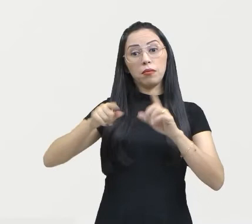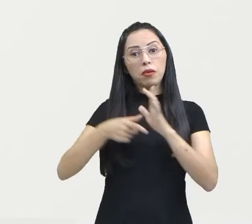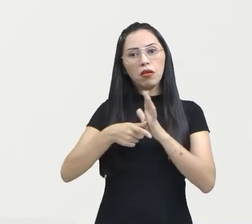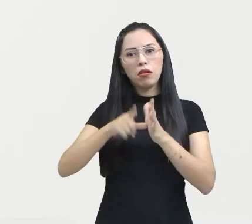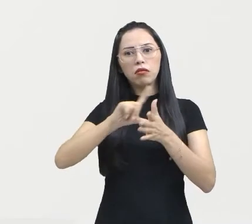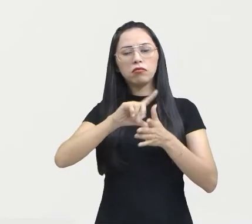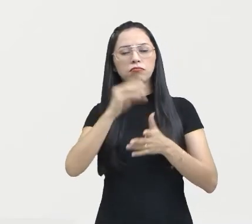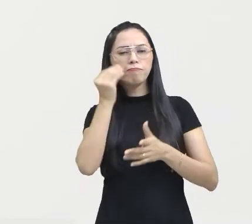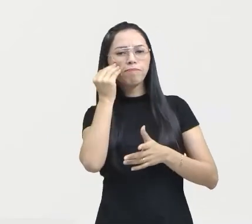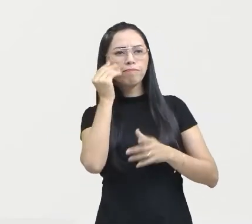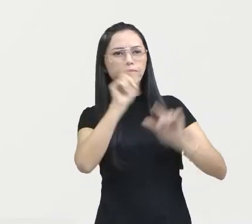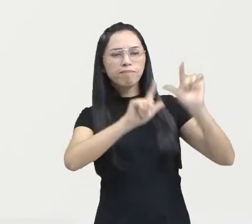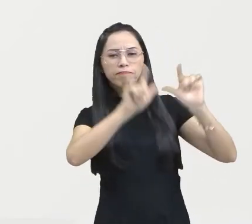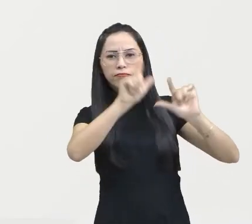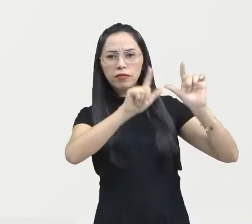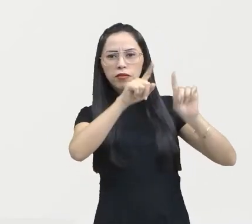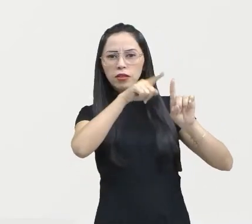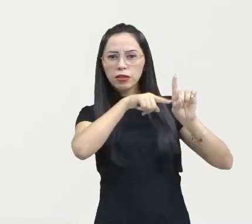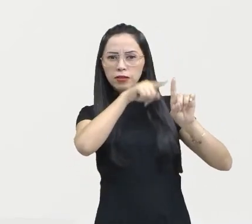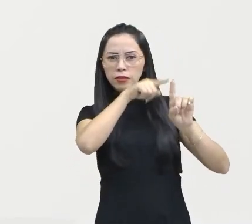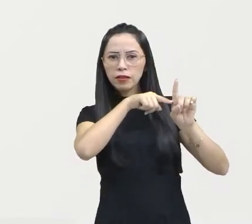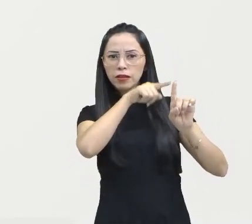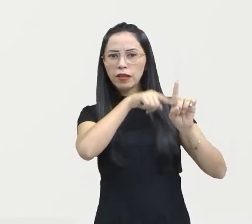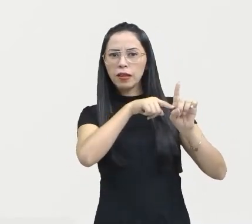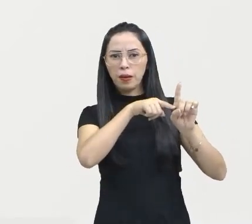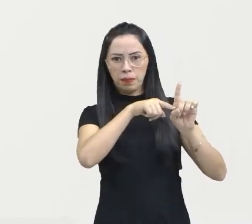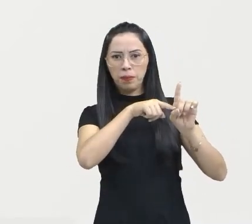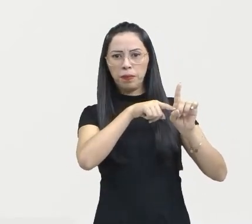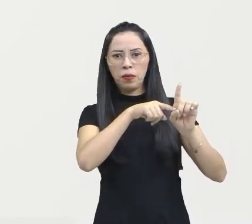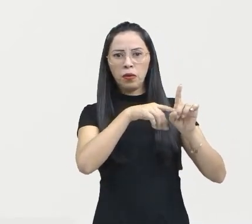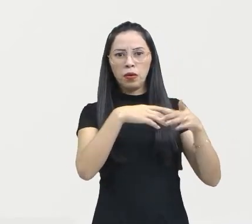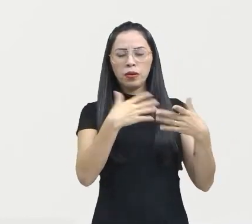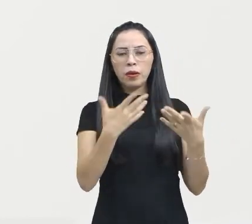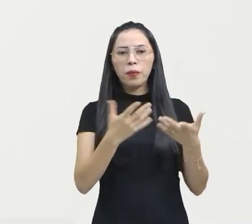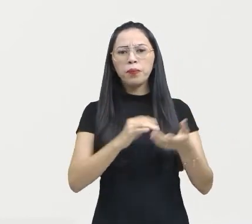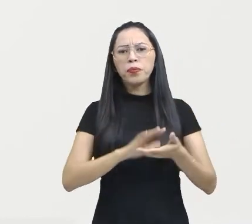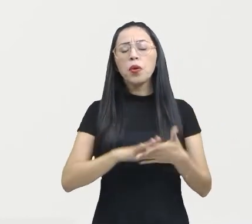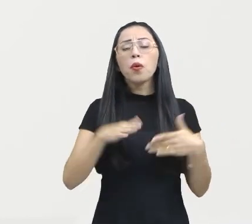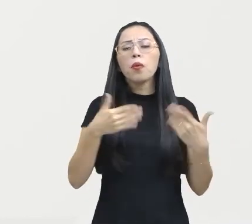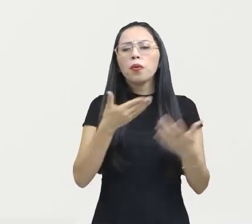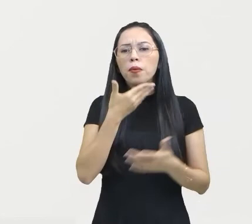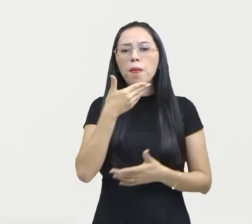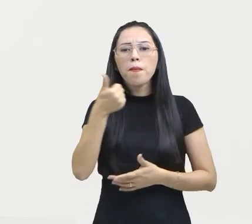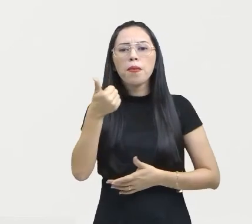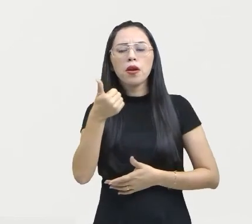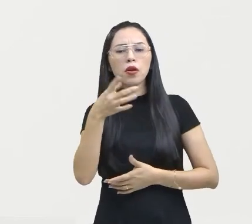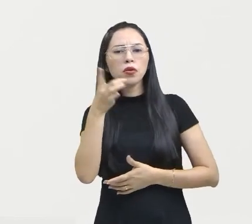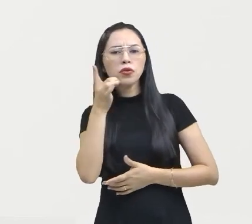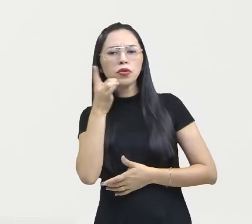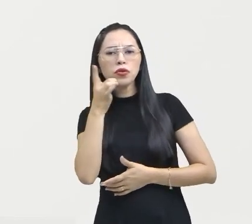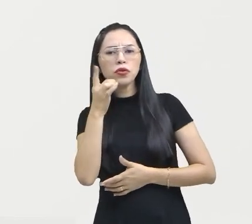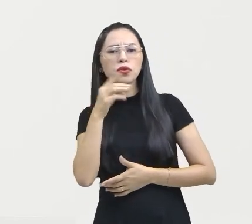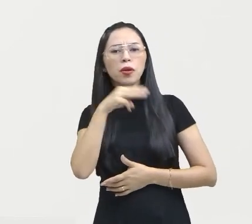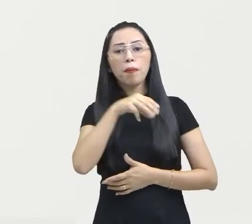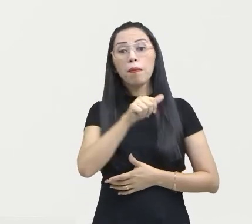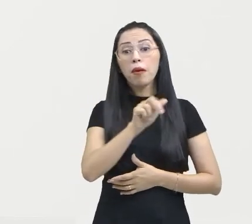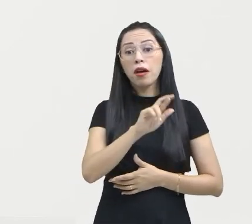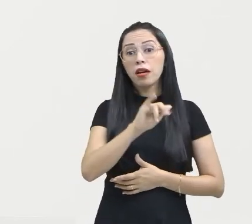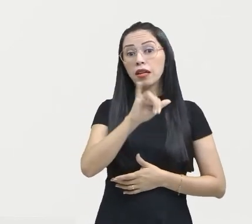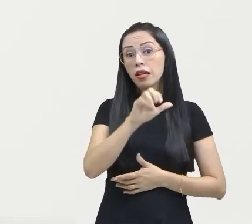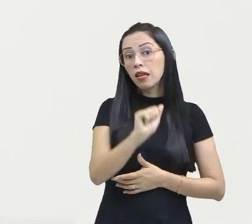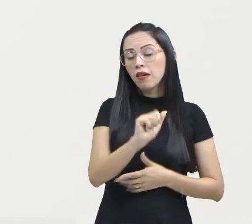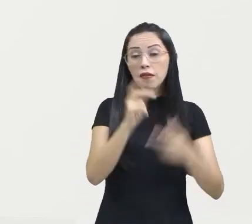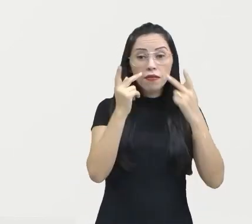na televisão. De acordo com a previsão de temperatura, qual o melhor dia para Maria ir à praia?